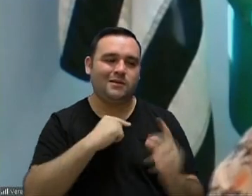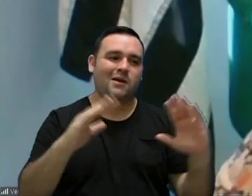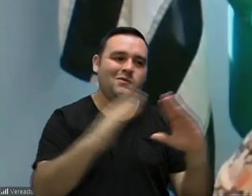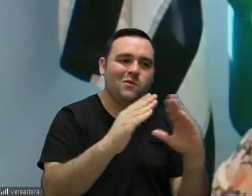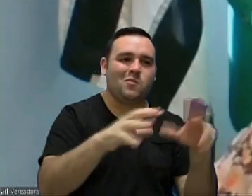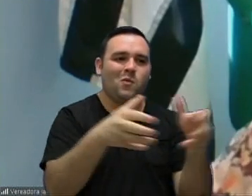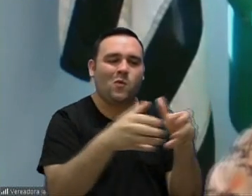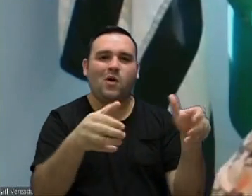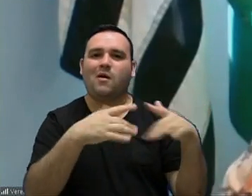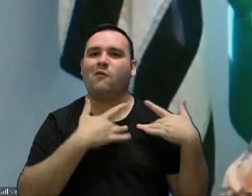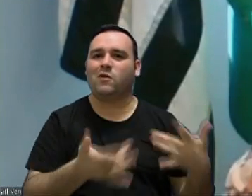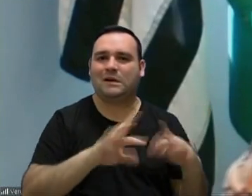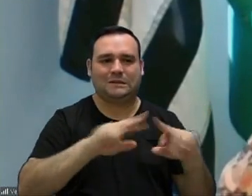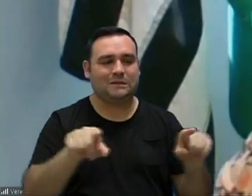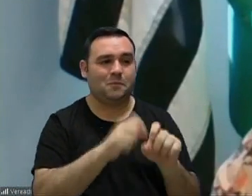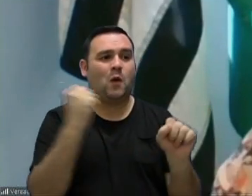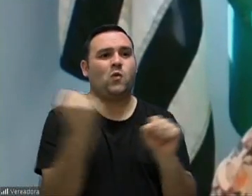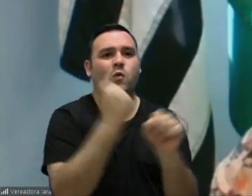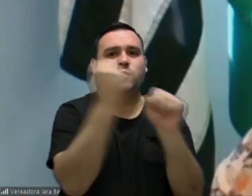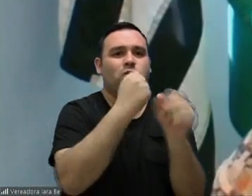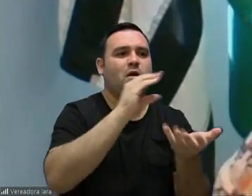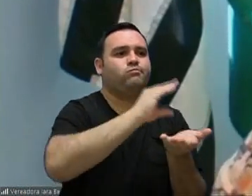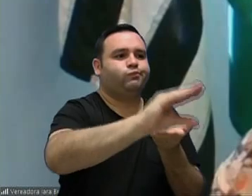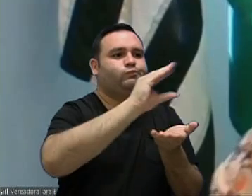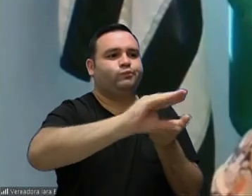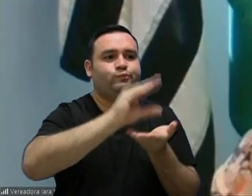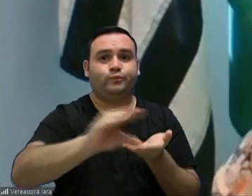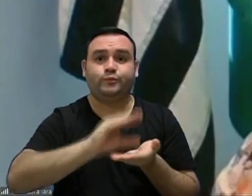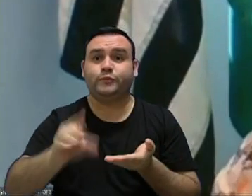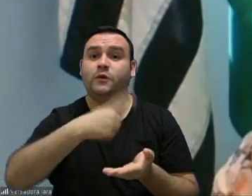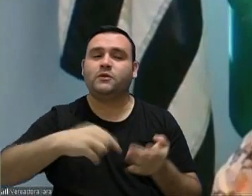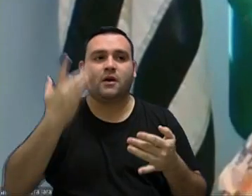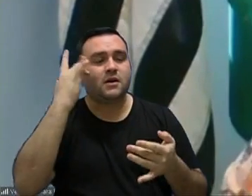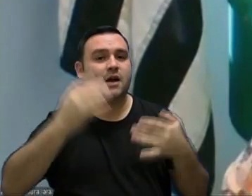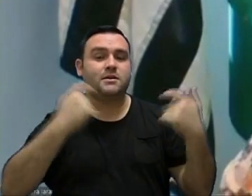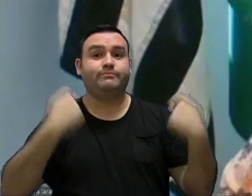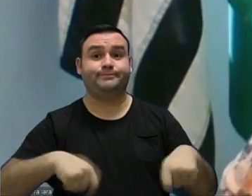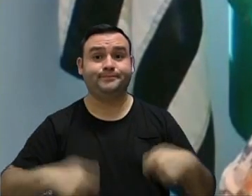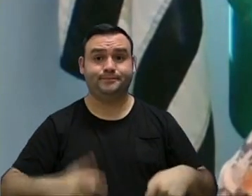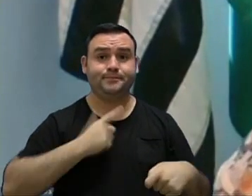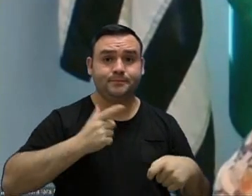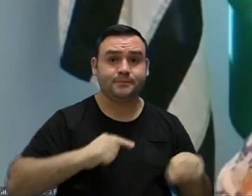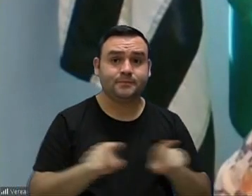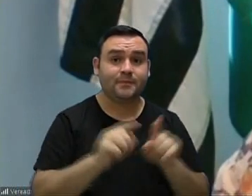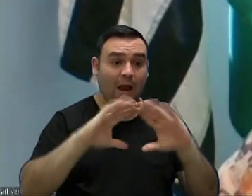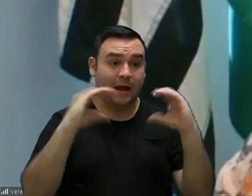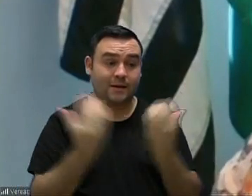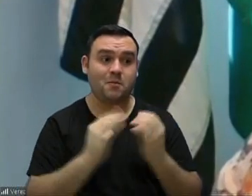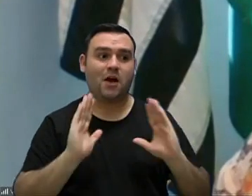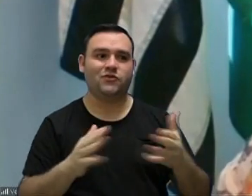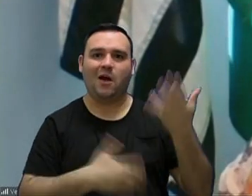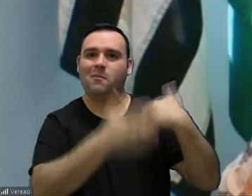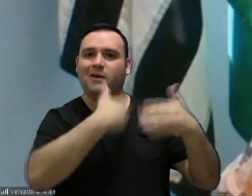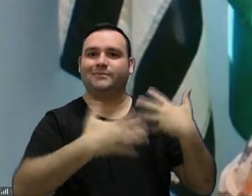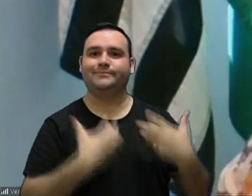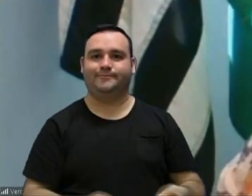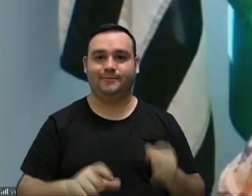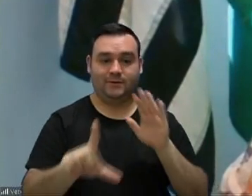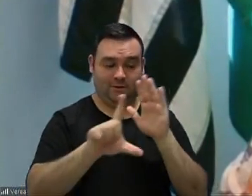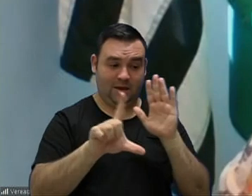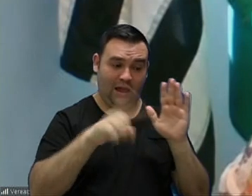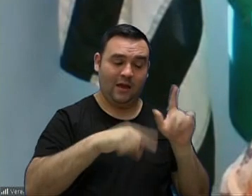ou aquele setor, esta ou aquela obra que nós julgamos necessárias com aquilo que a Câmara já aprovou, que seriam as